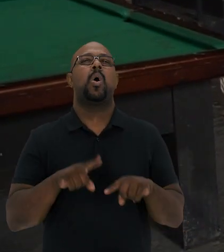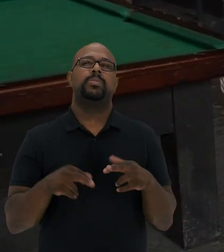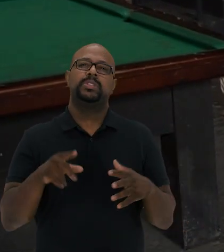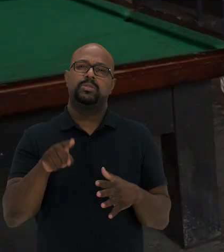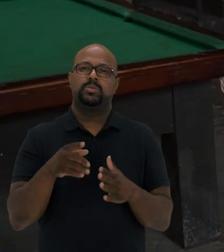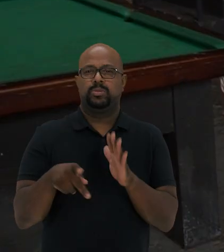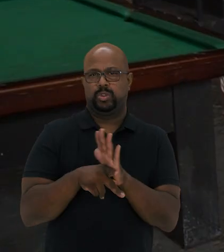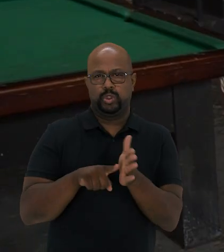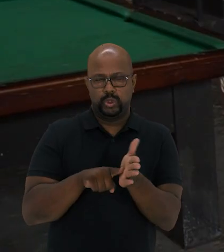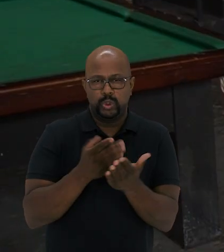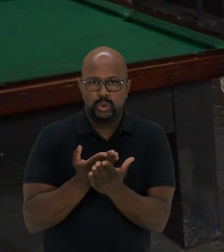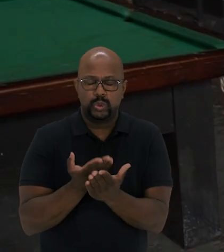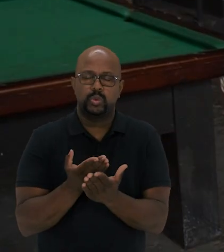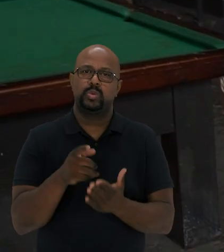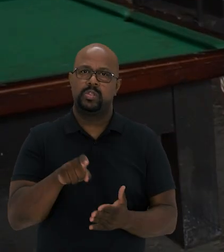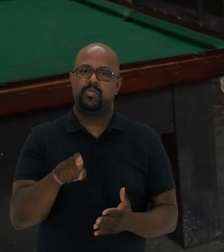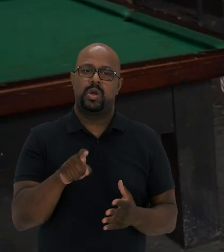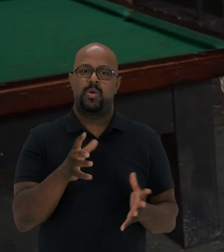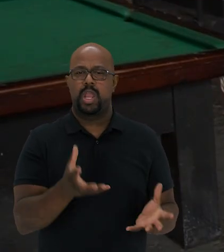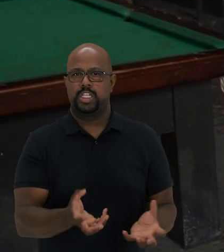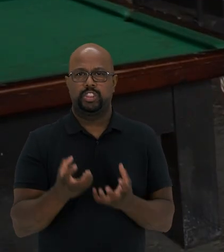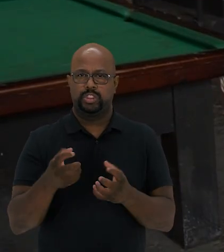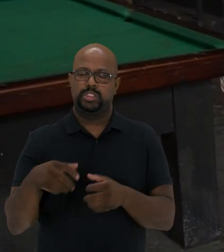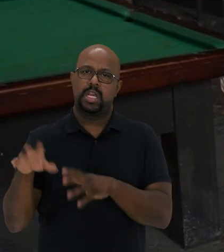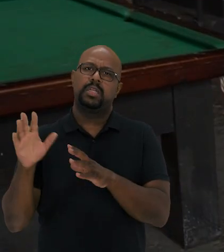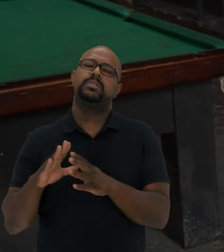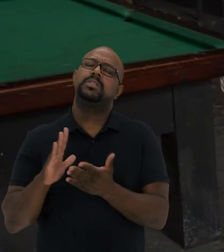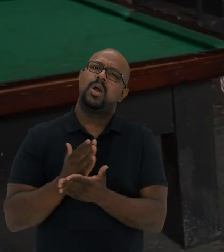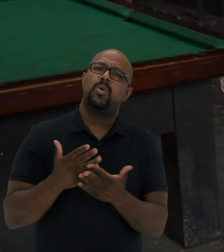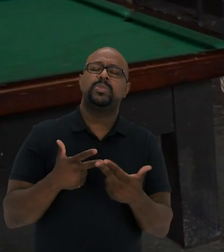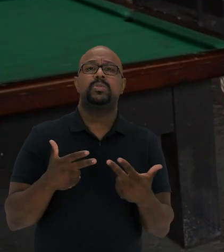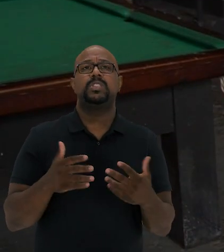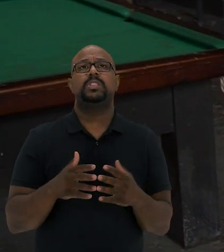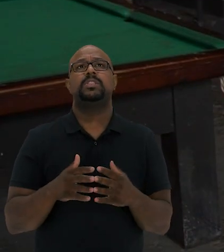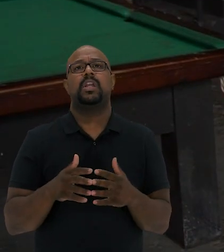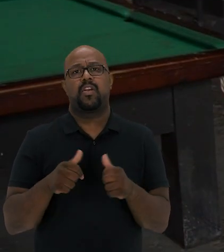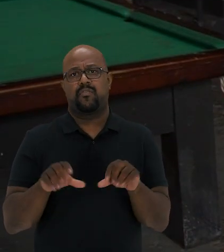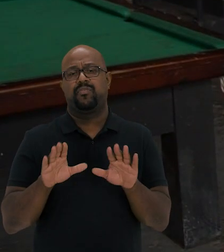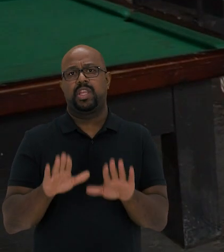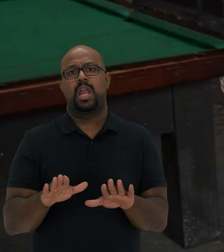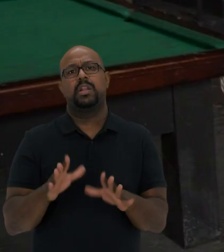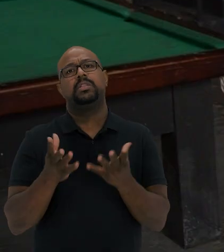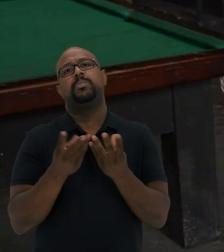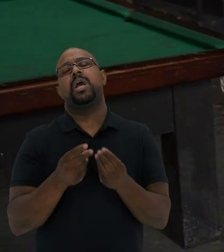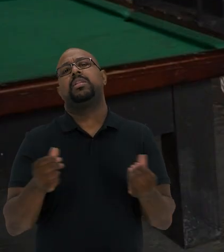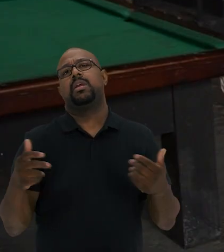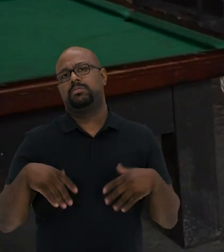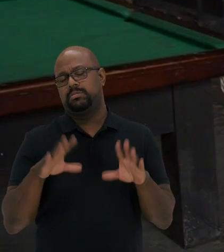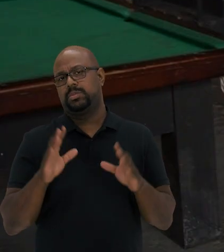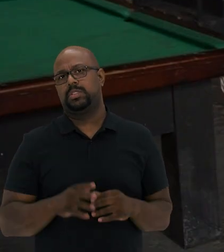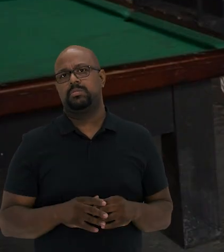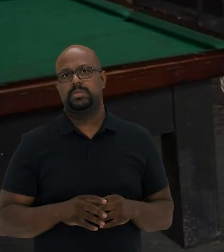os objetos de estudo que foram retirados, e algumas coisas ficaram e se perderam no